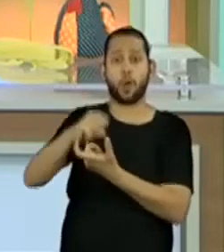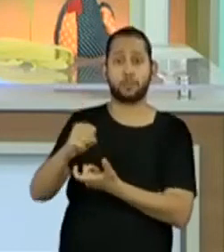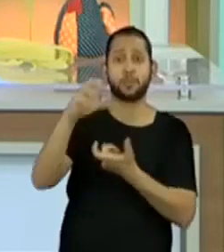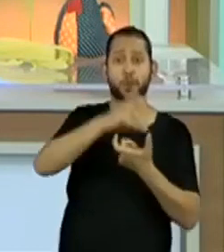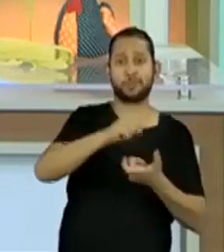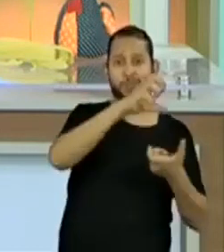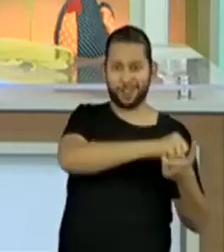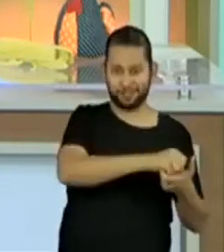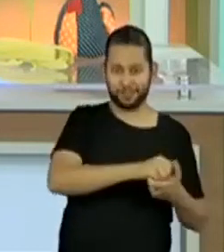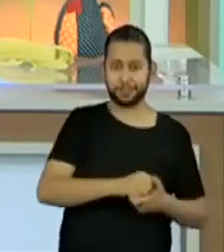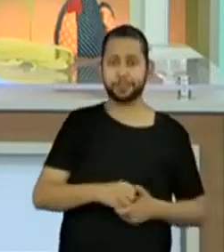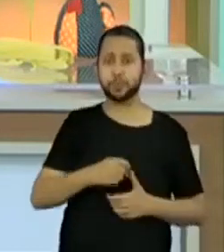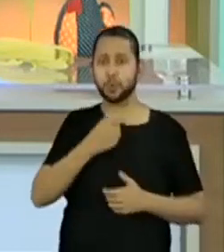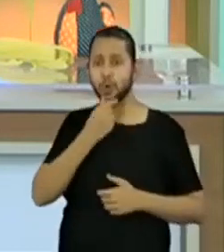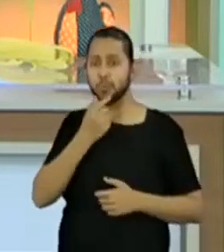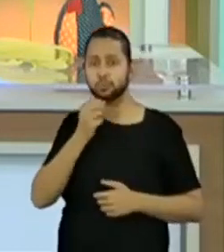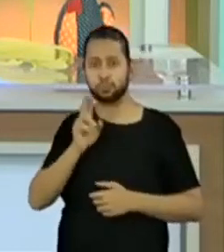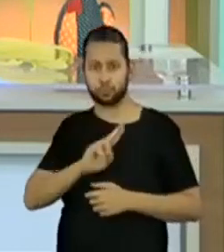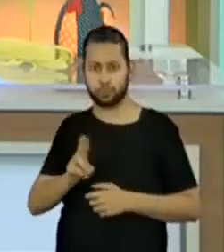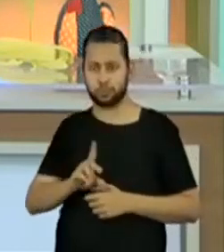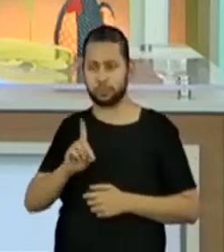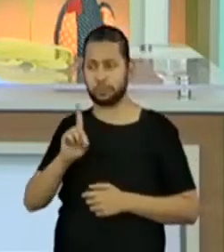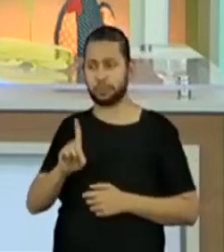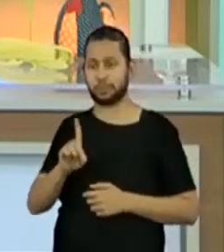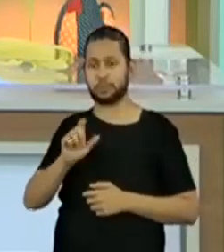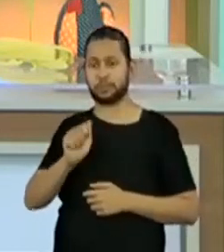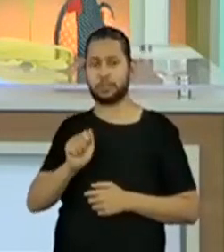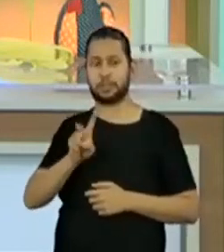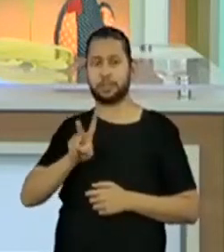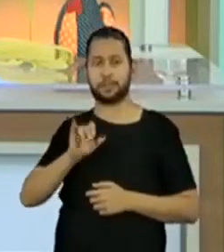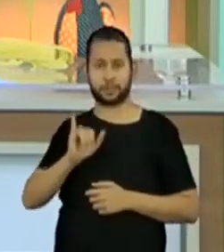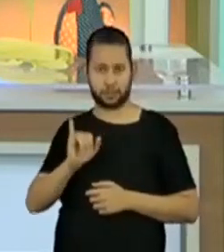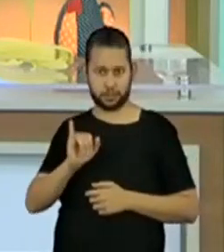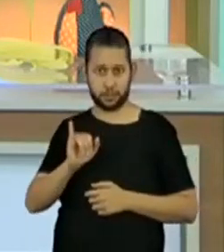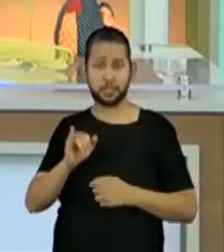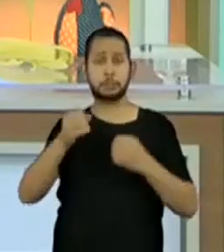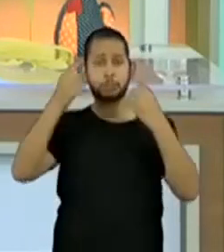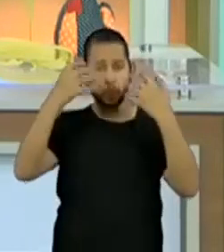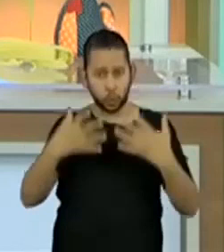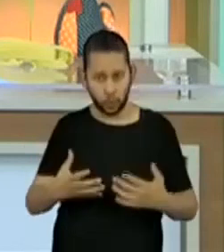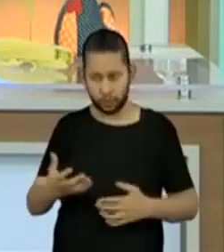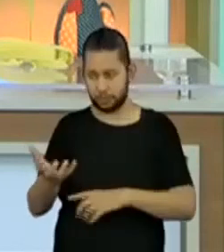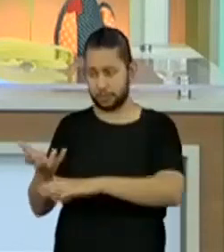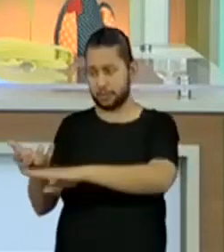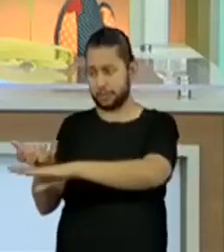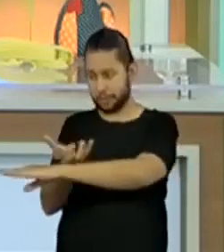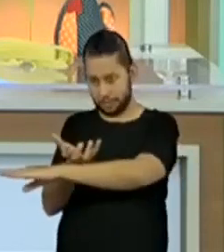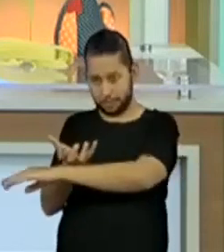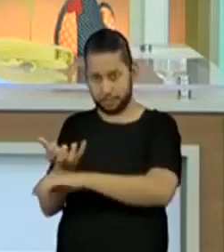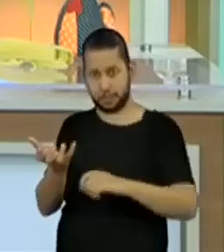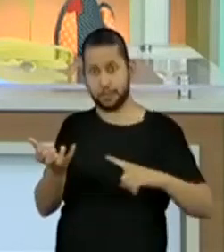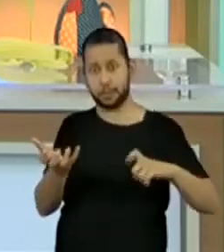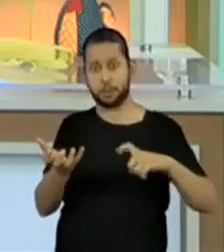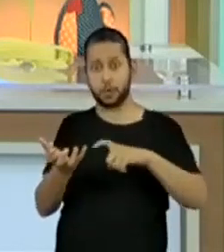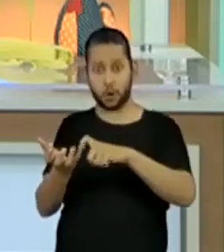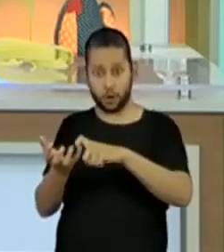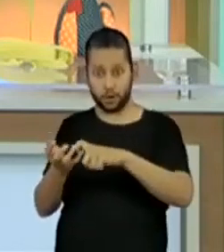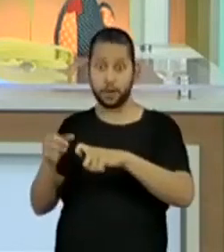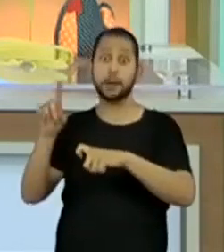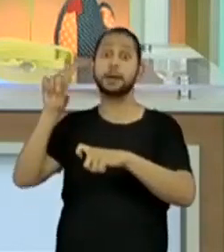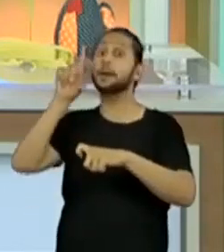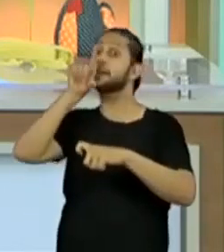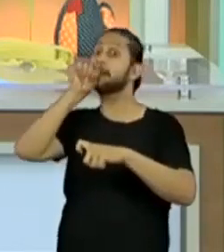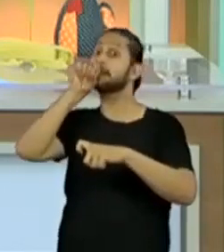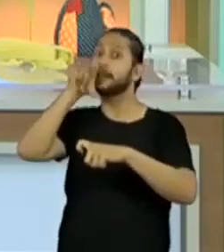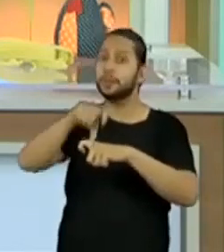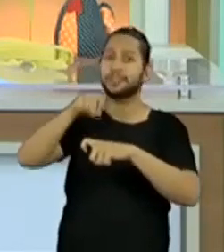Vamos lá, o Davi disse o seguinte, ele disse que grama, minhoca, passarinho.